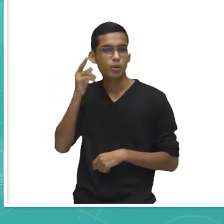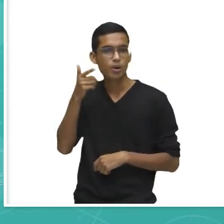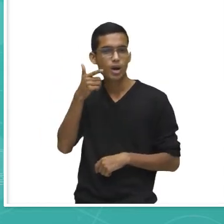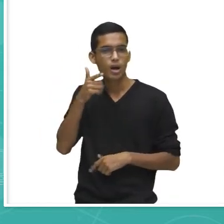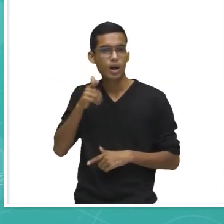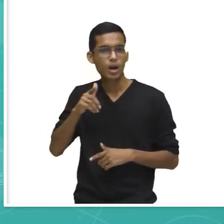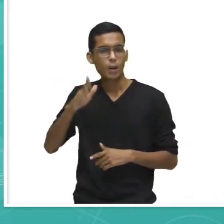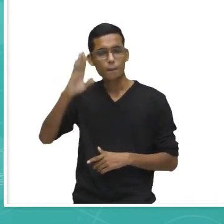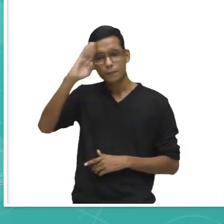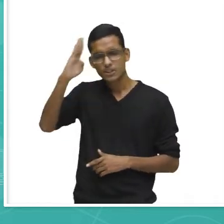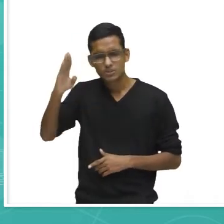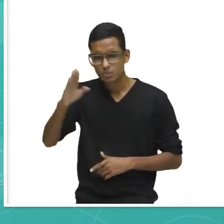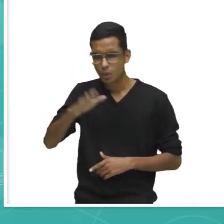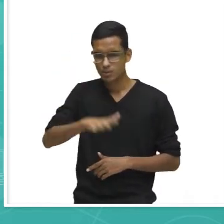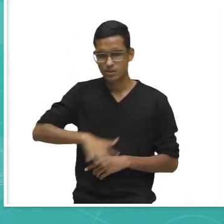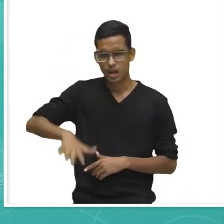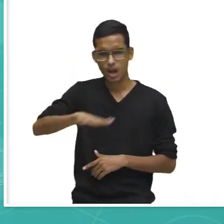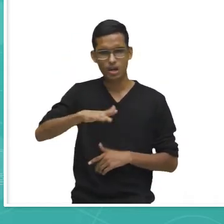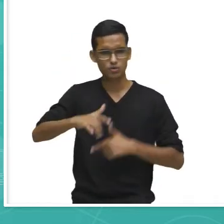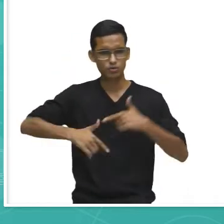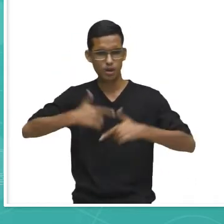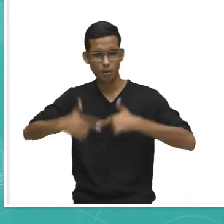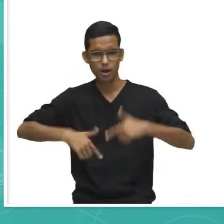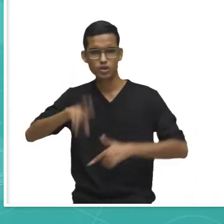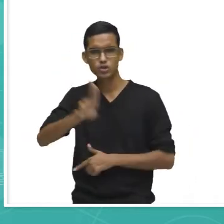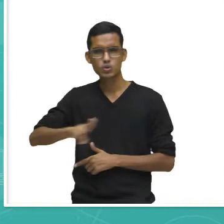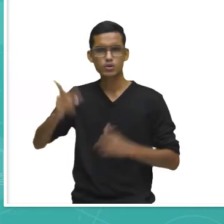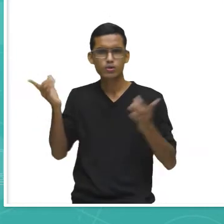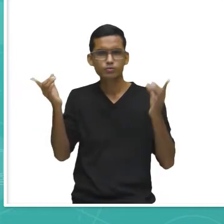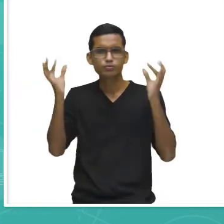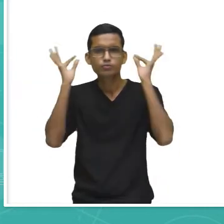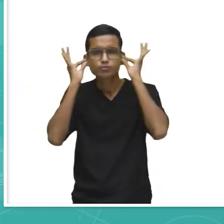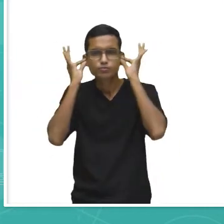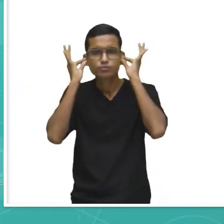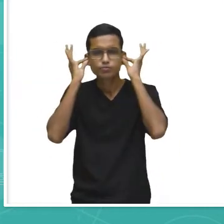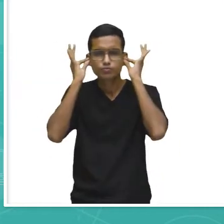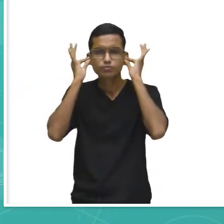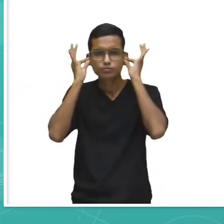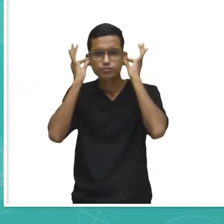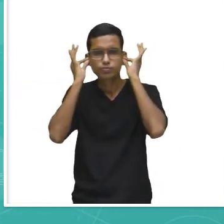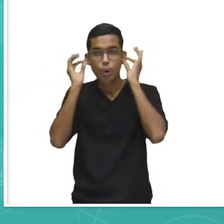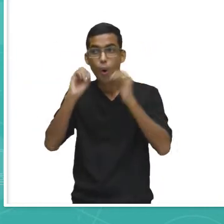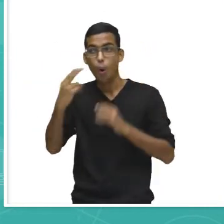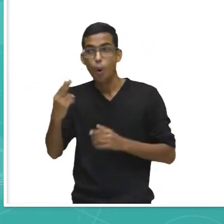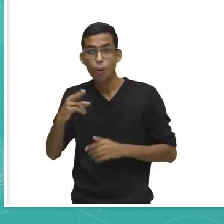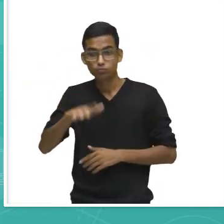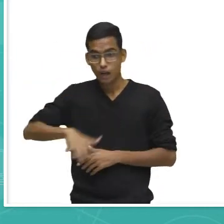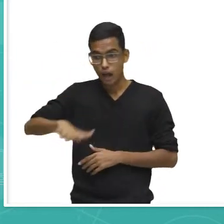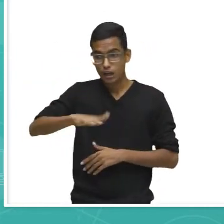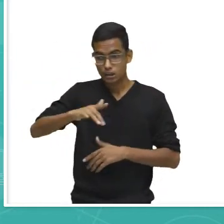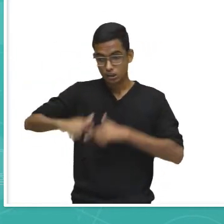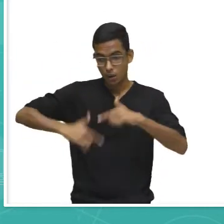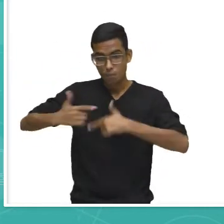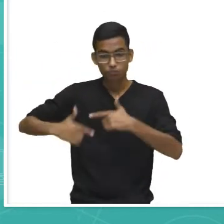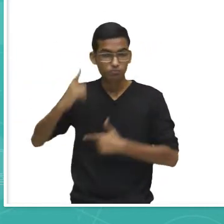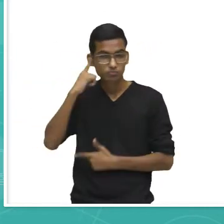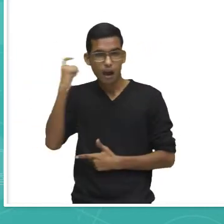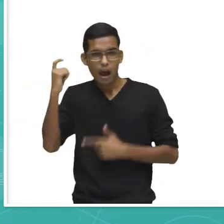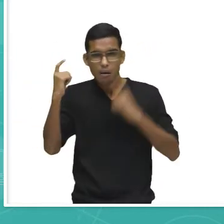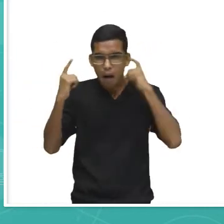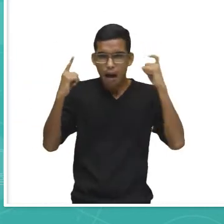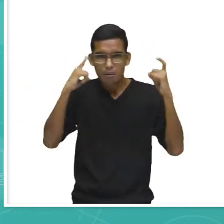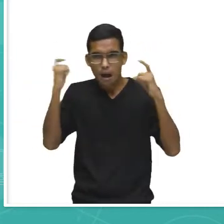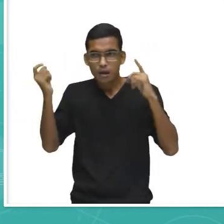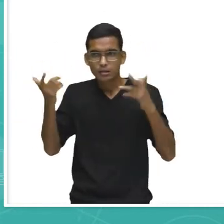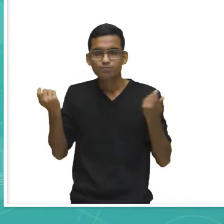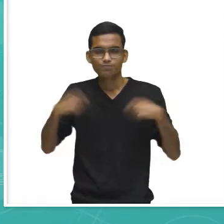quem usa muito fone ou trabalha num local muito barulhento. Já vou colocando aqui o exemplo das indústrias também, tá? Nós